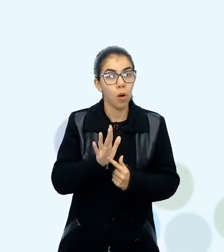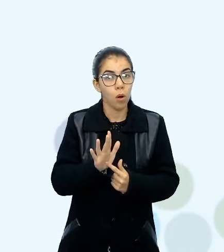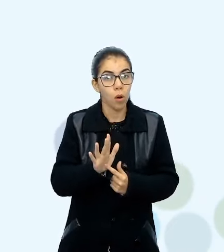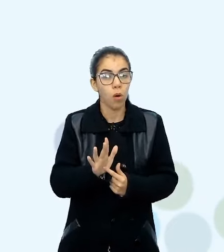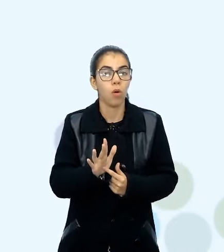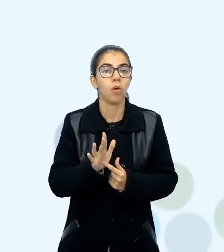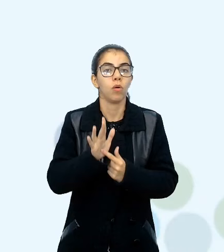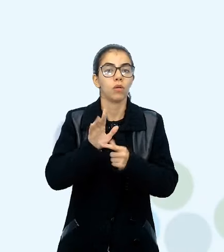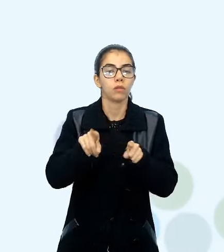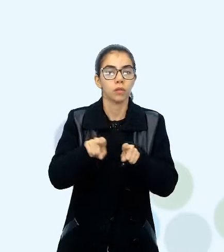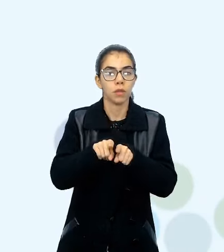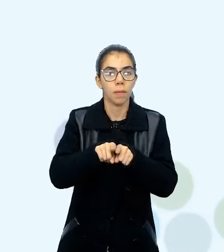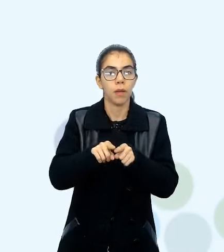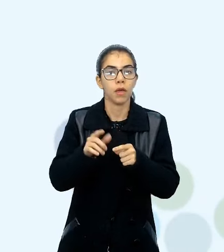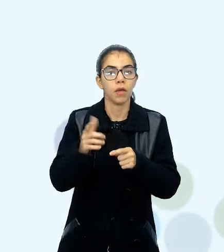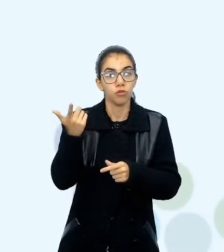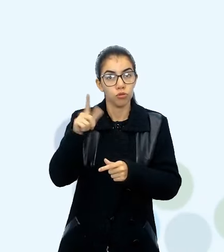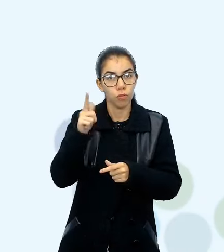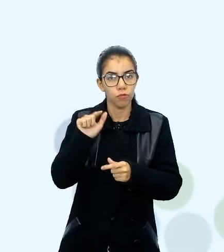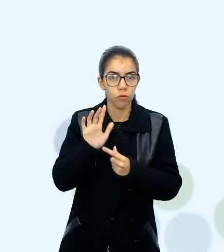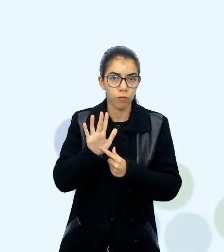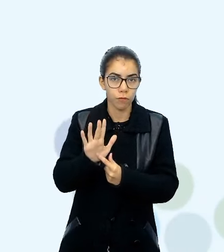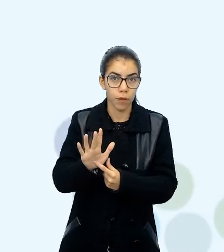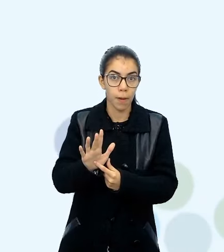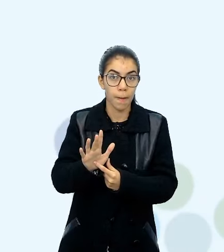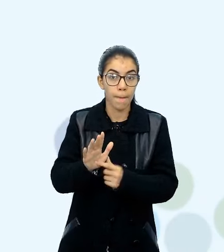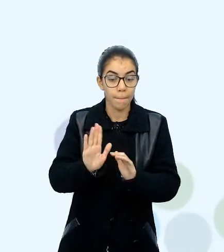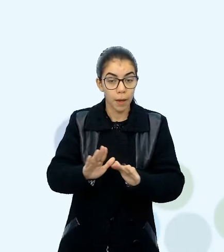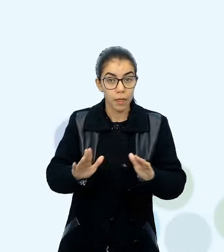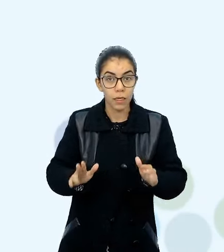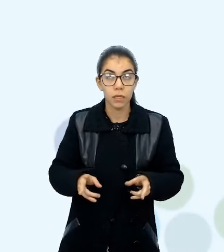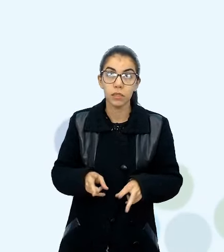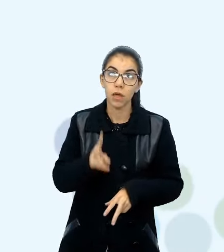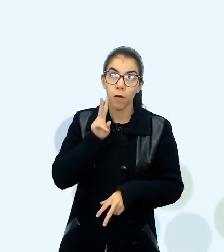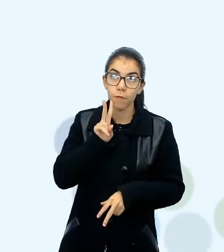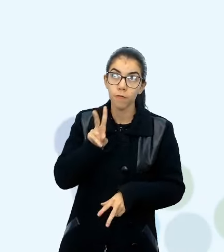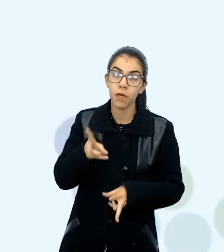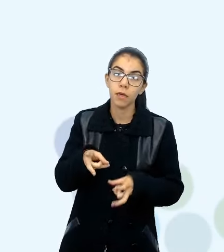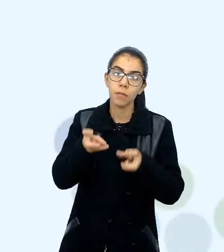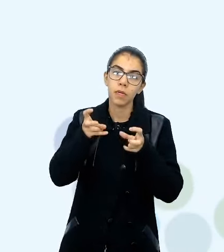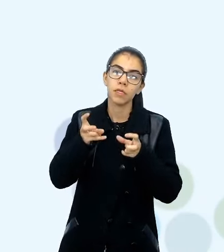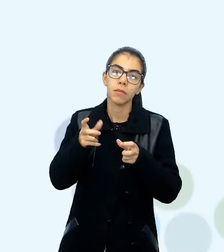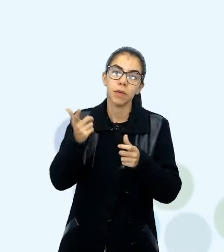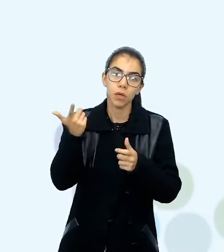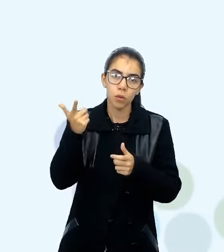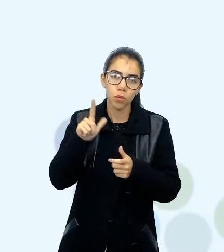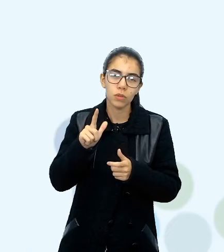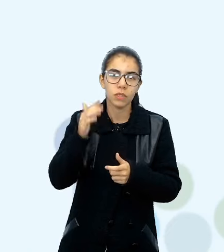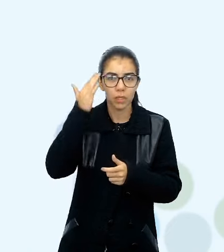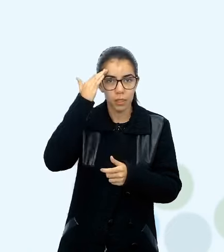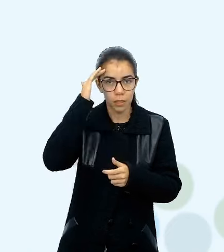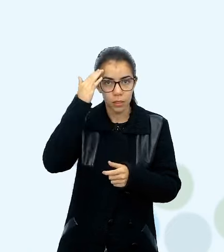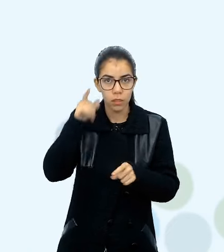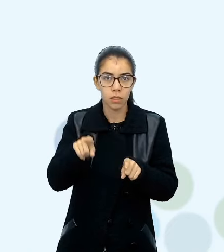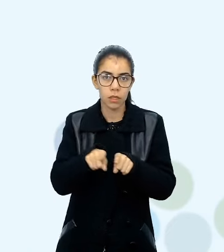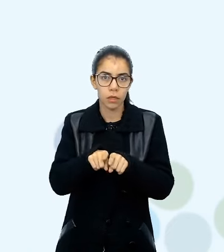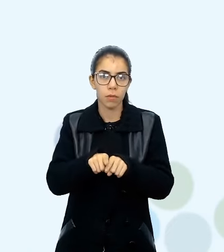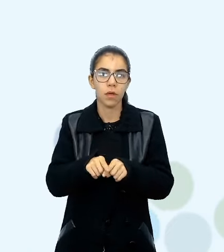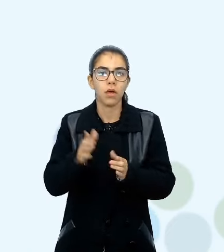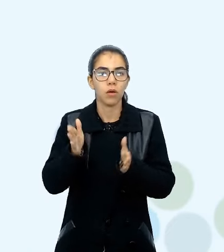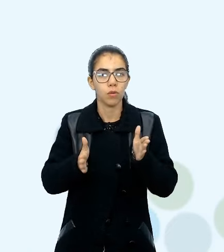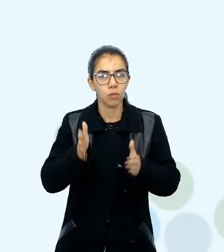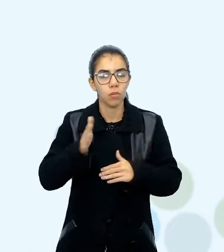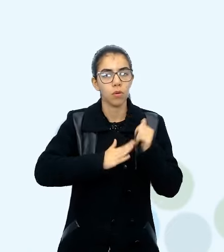apresentar várias vezes, né, para que ela possa responder, né? Então, a gente tem que ver as sequências, a coerência que você